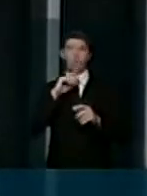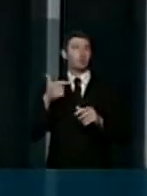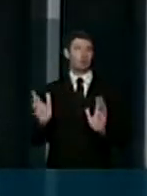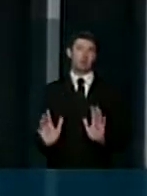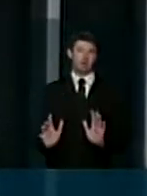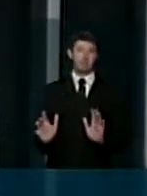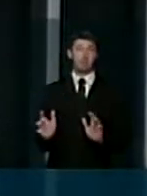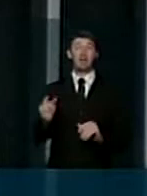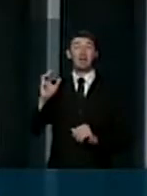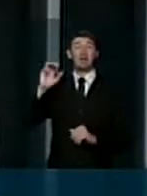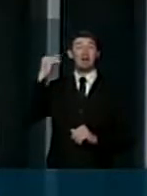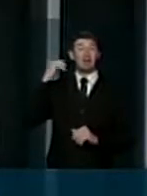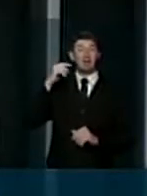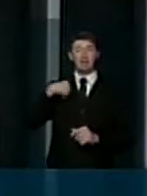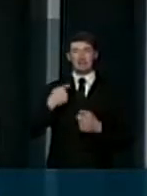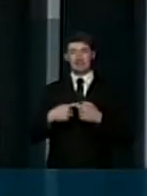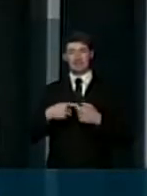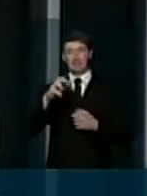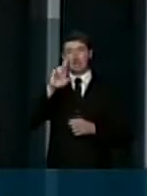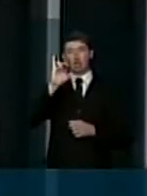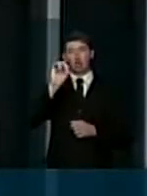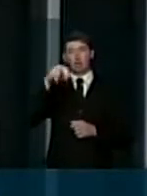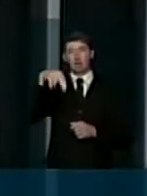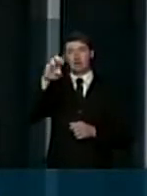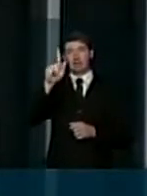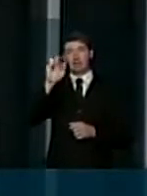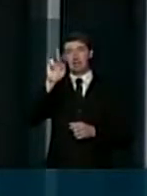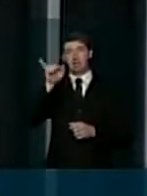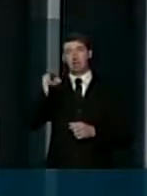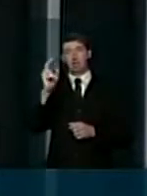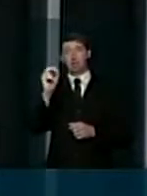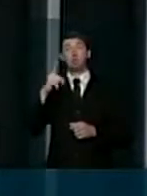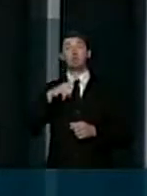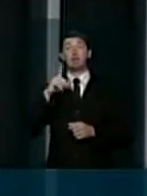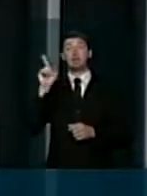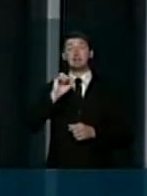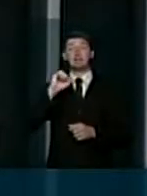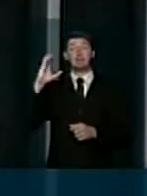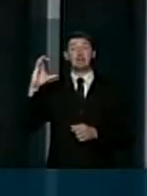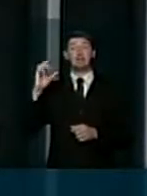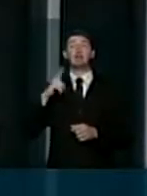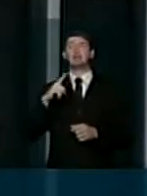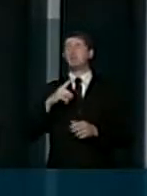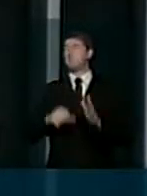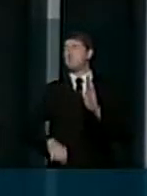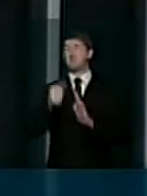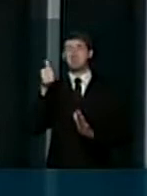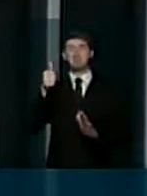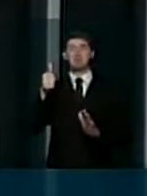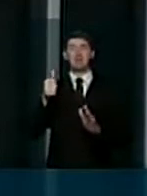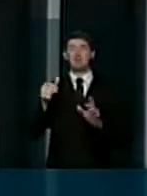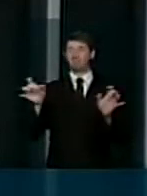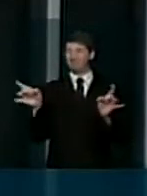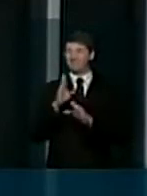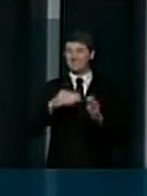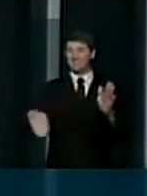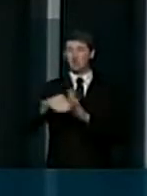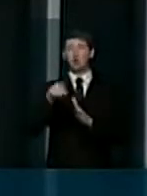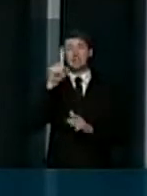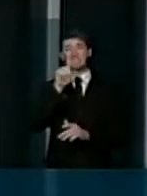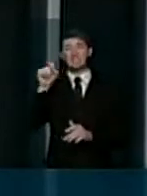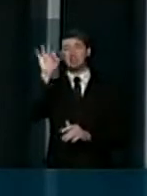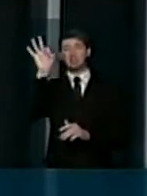município a passar a ser gestão plena em Santa Catarina na saúde pública. Pudemos lá a implantar